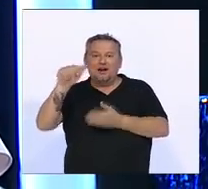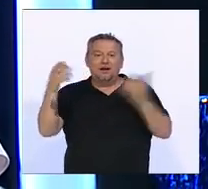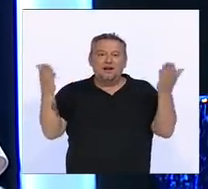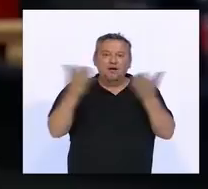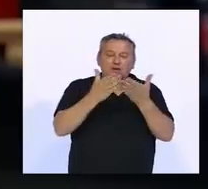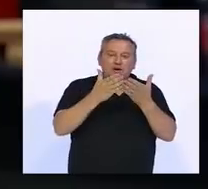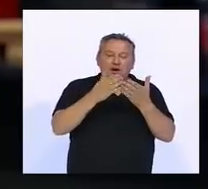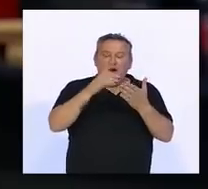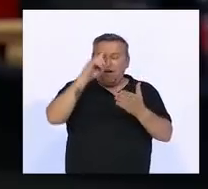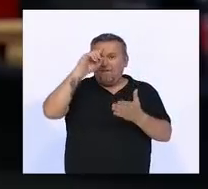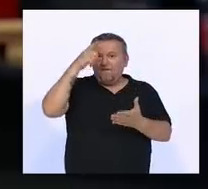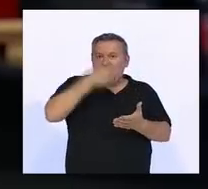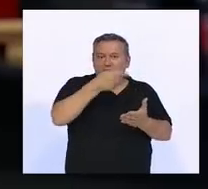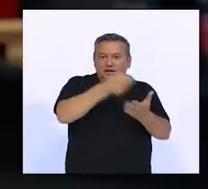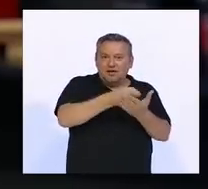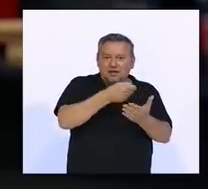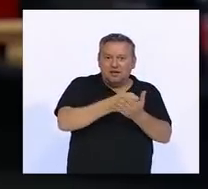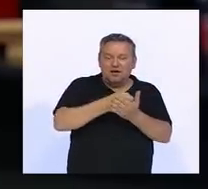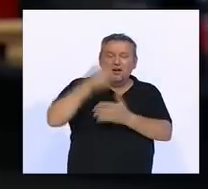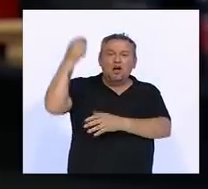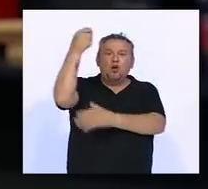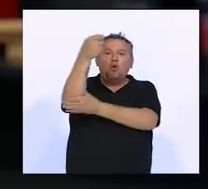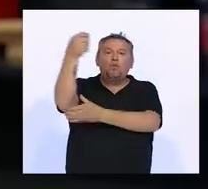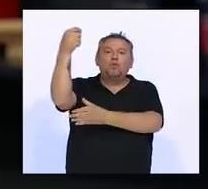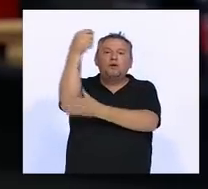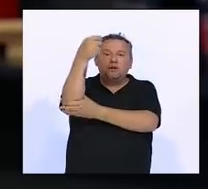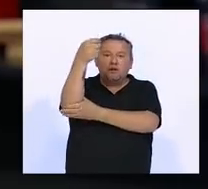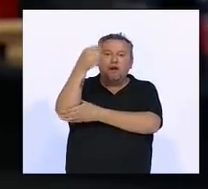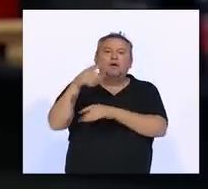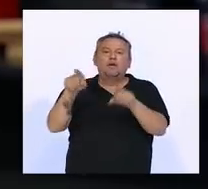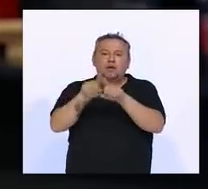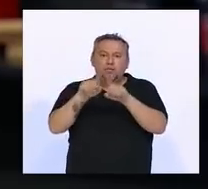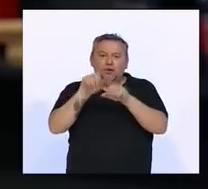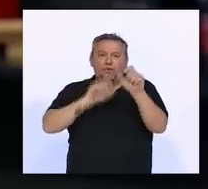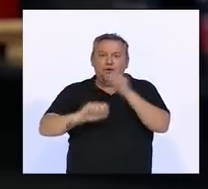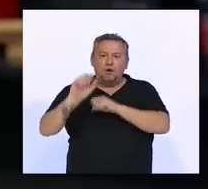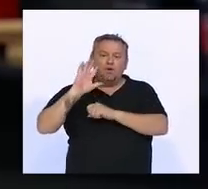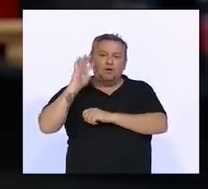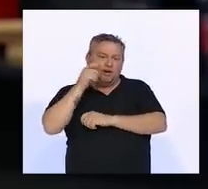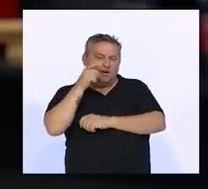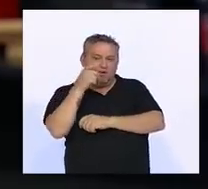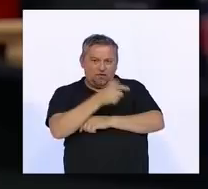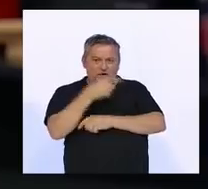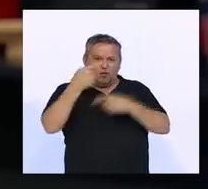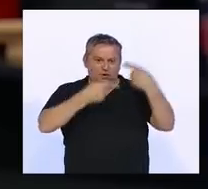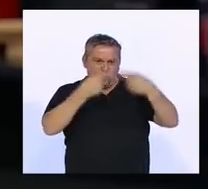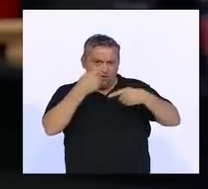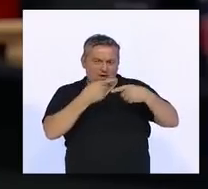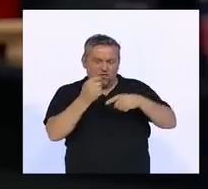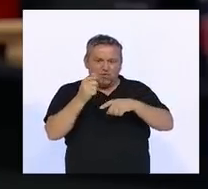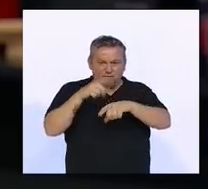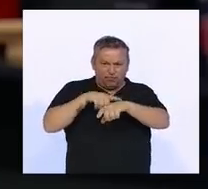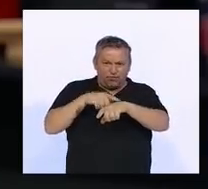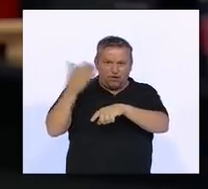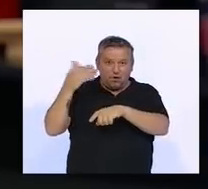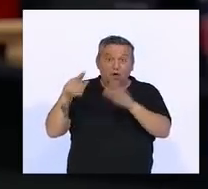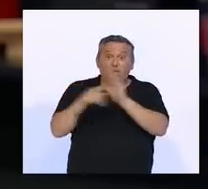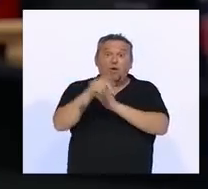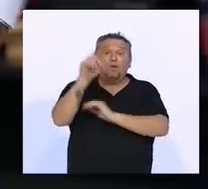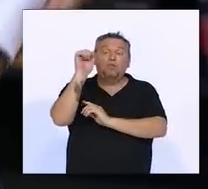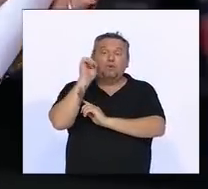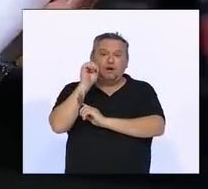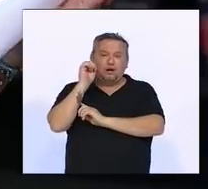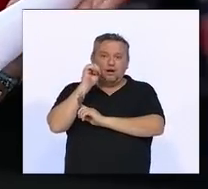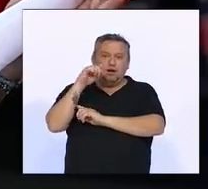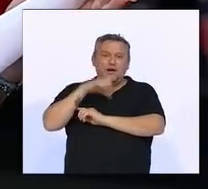comunista. Exatamente. Então, essa truculência, eu acabei de vir de um debate agora há pouco, de mulheres.